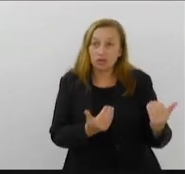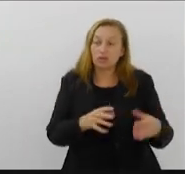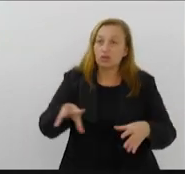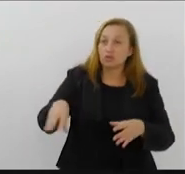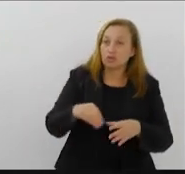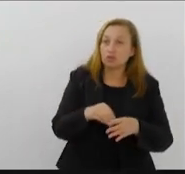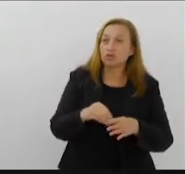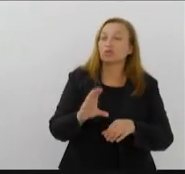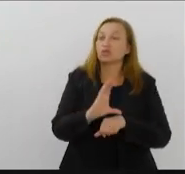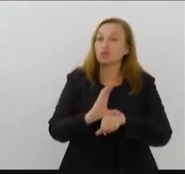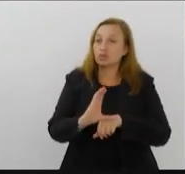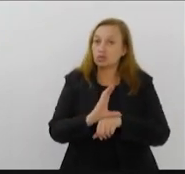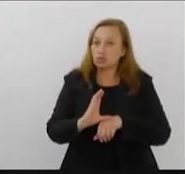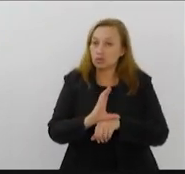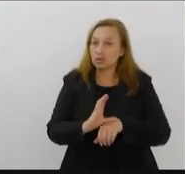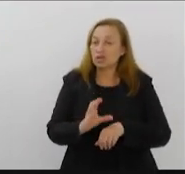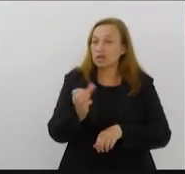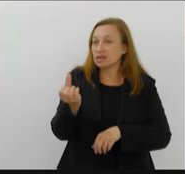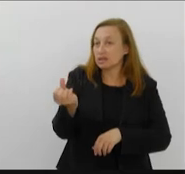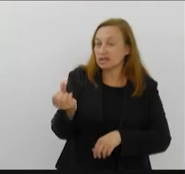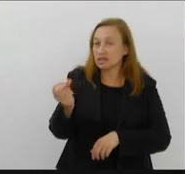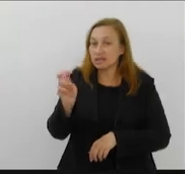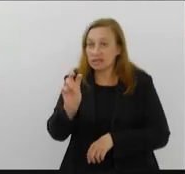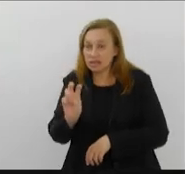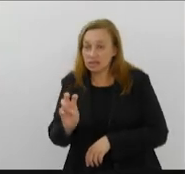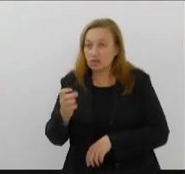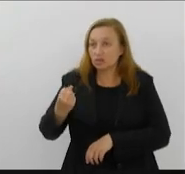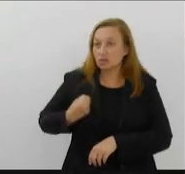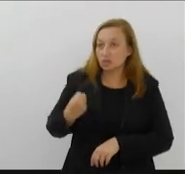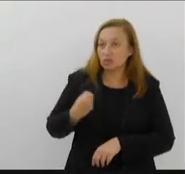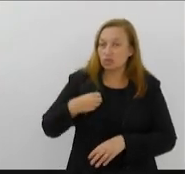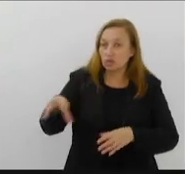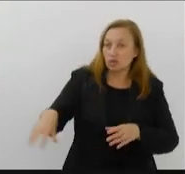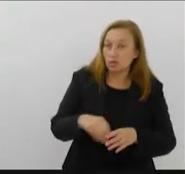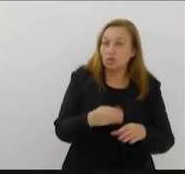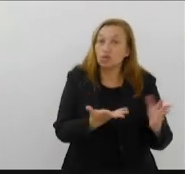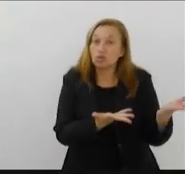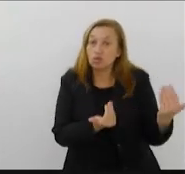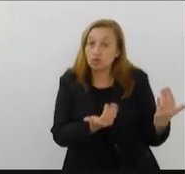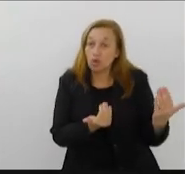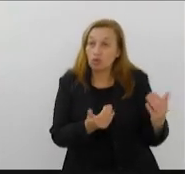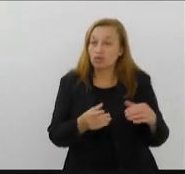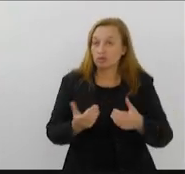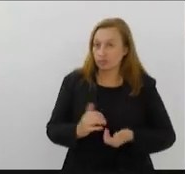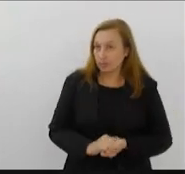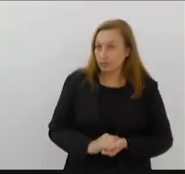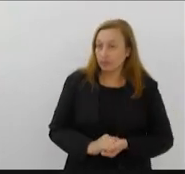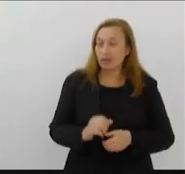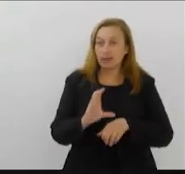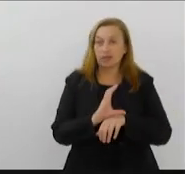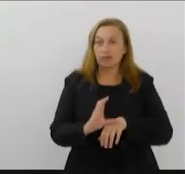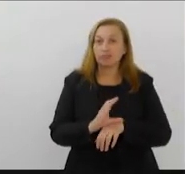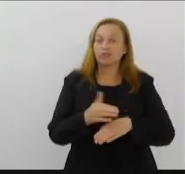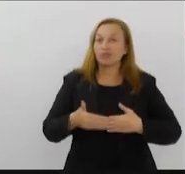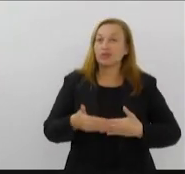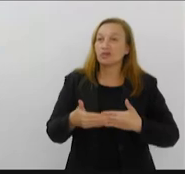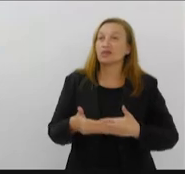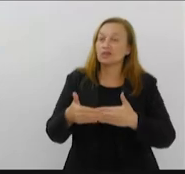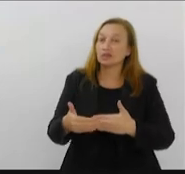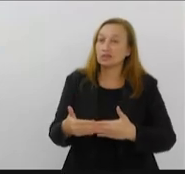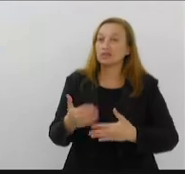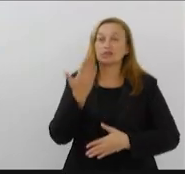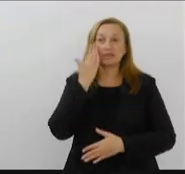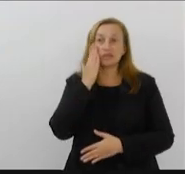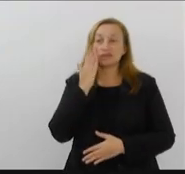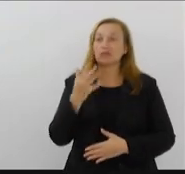Emenda Constitucional número 65, incluindo os jovens na Constituição, e avançando nesse